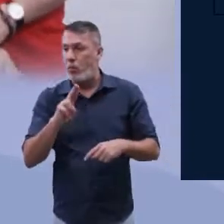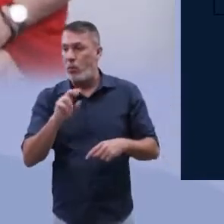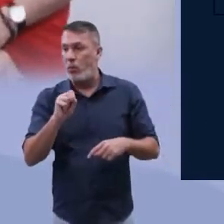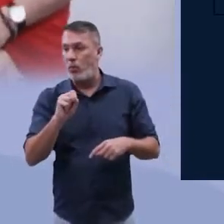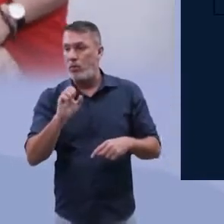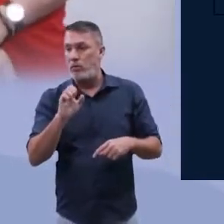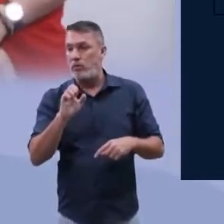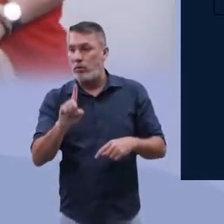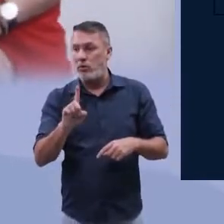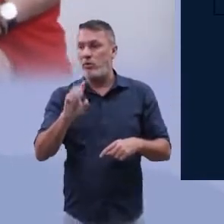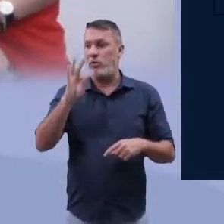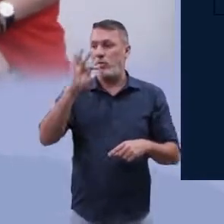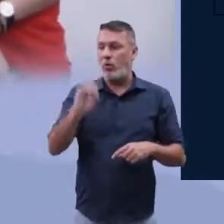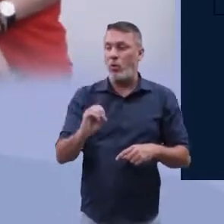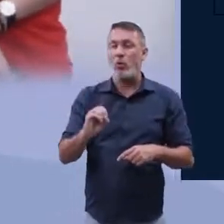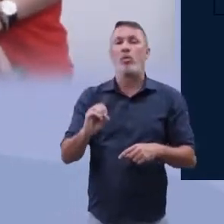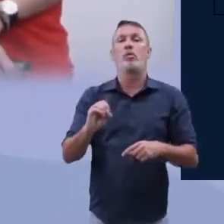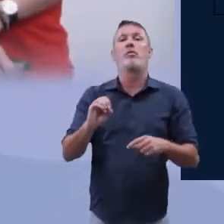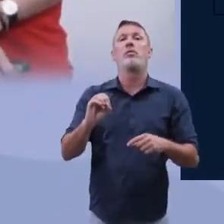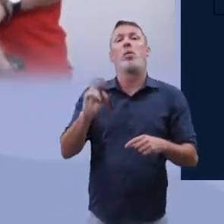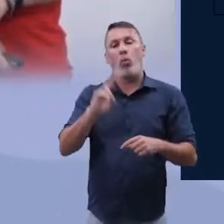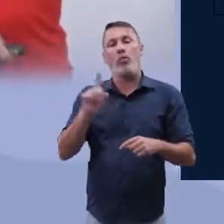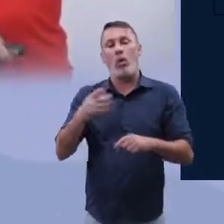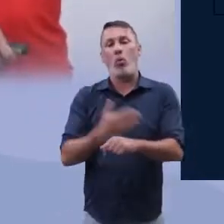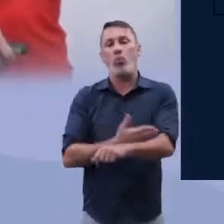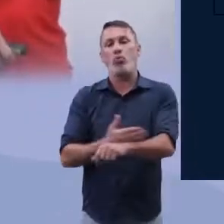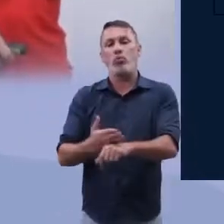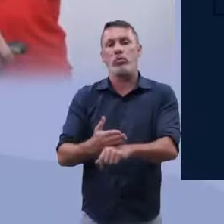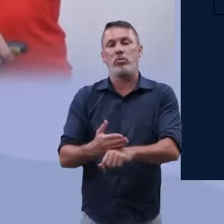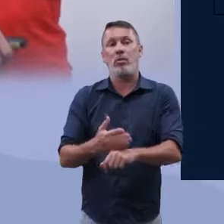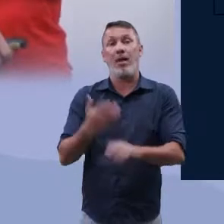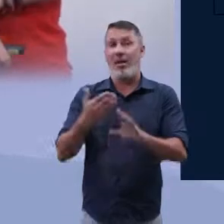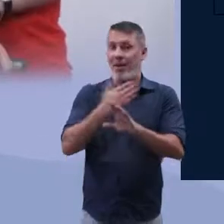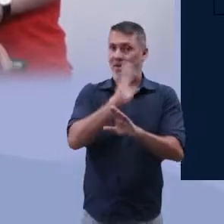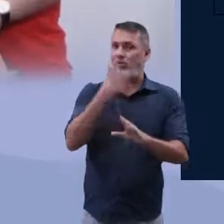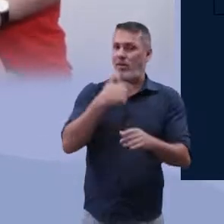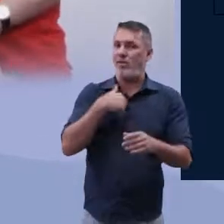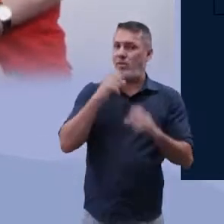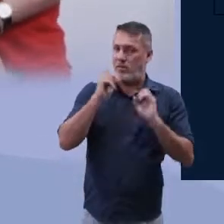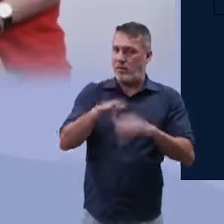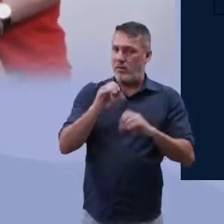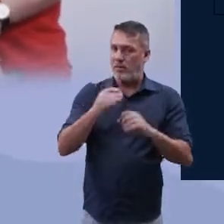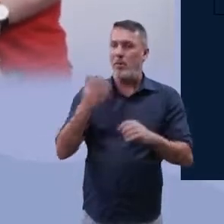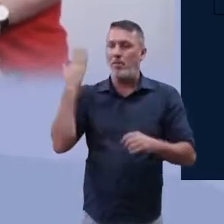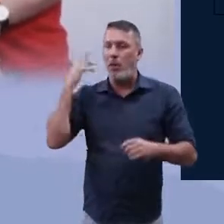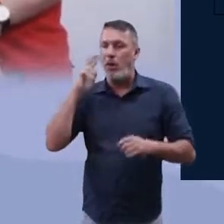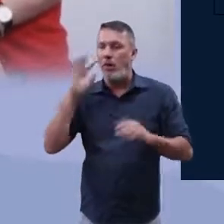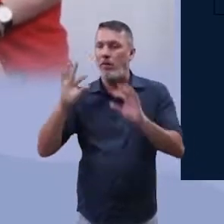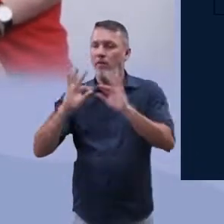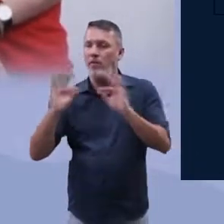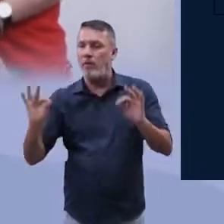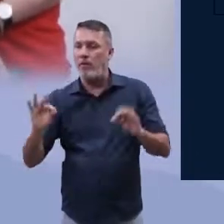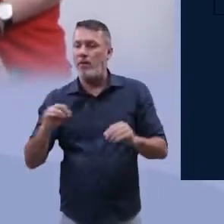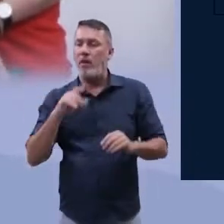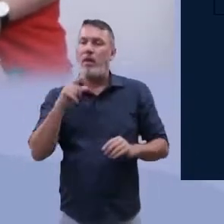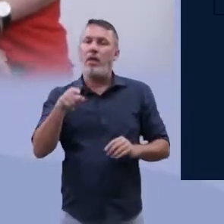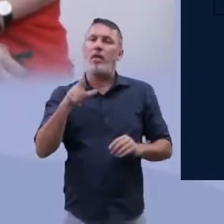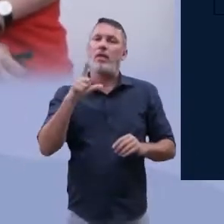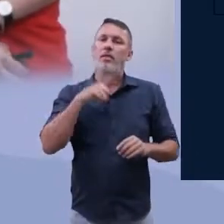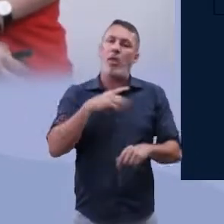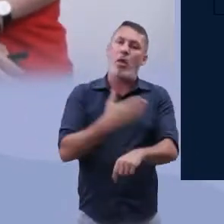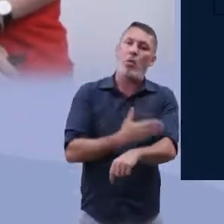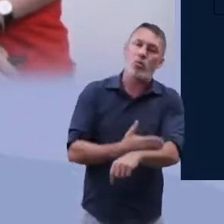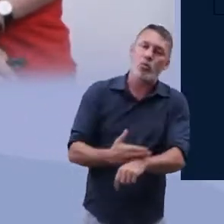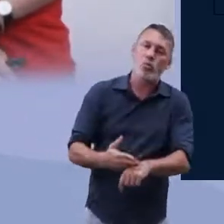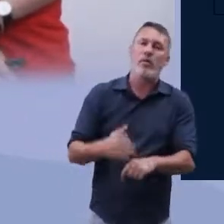Used to. Olha só, o used to para hábito. Nós já vimos isso aqui nas nossas aulas de passado. I used to do my homework. Então eu